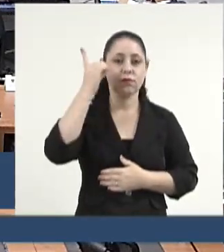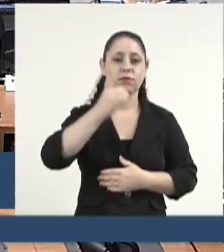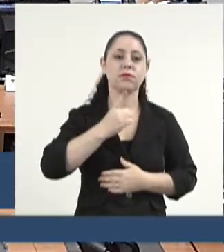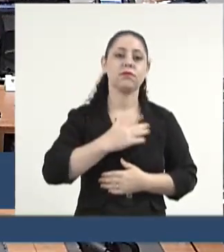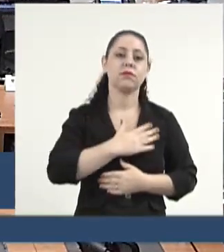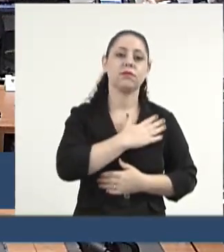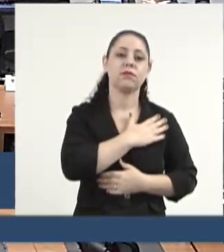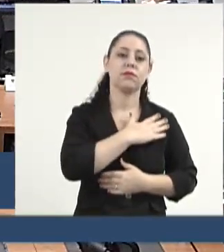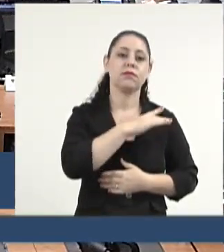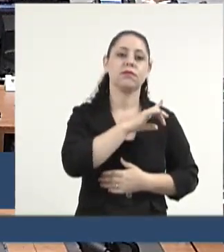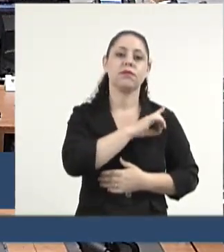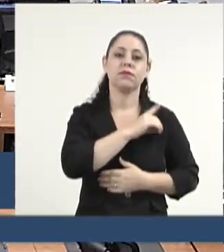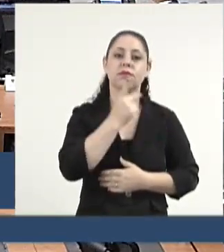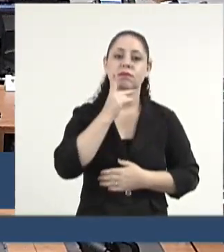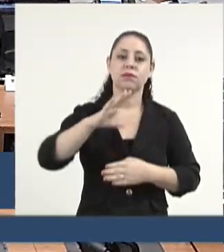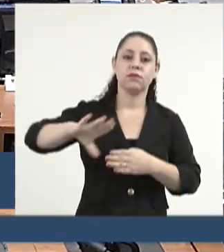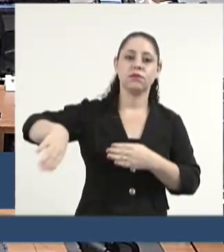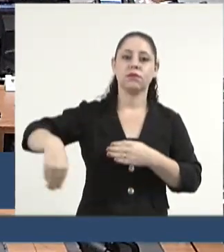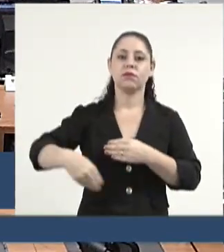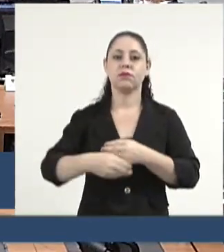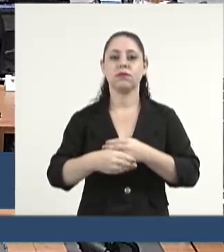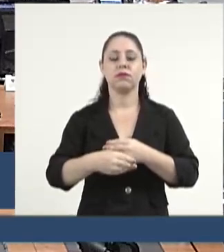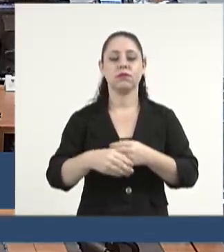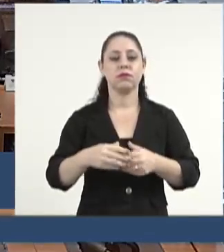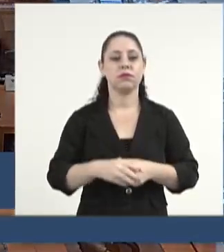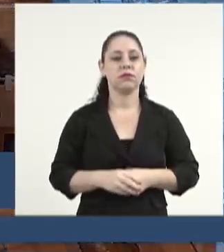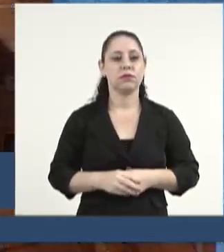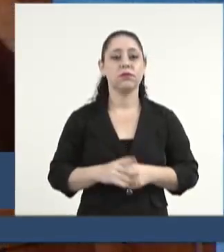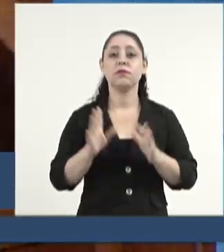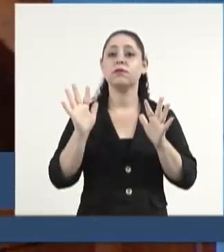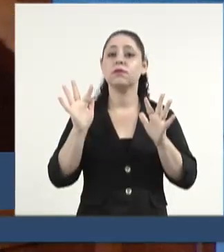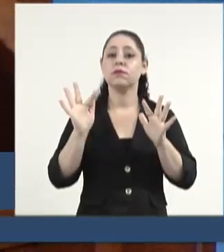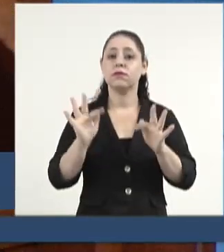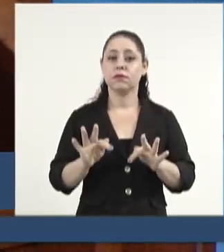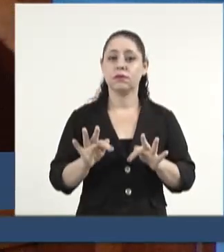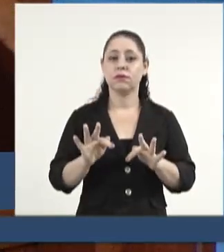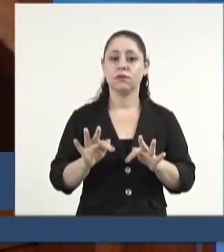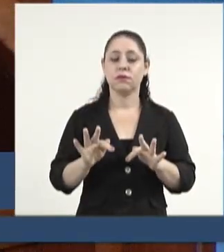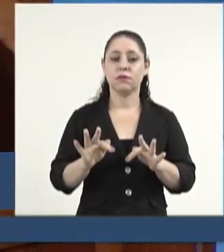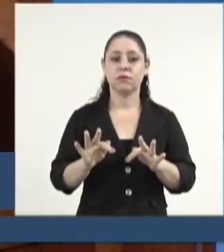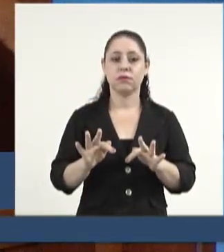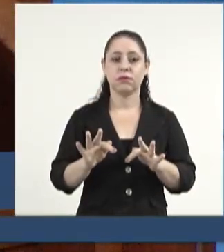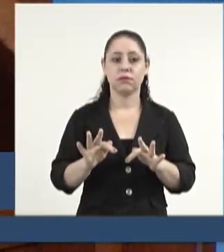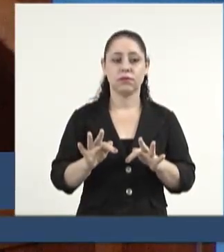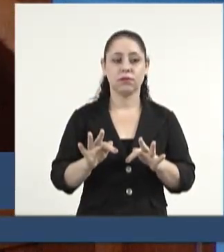seu aparte, incorpora o meu pronunciamento e vou encerrar apenas